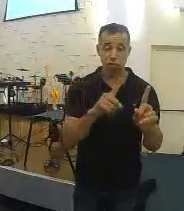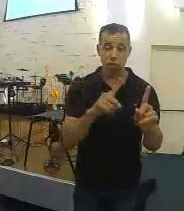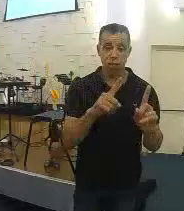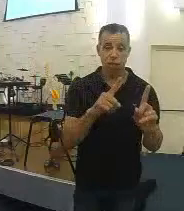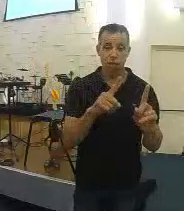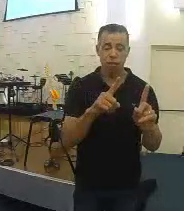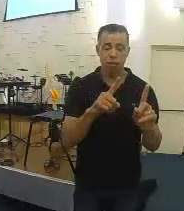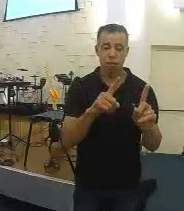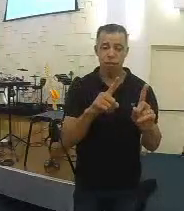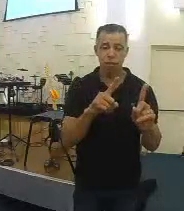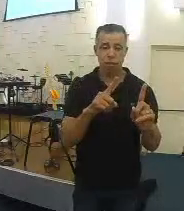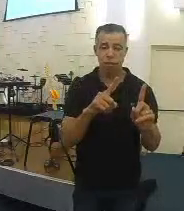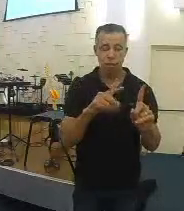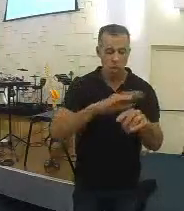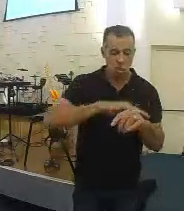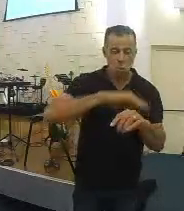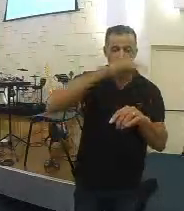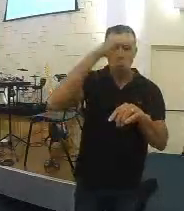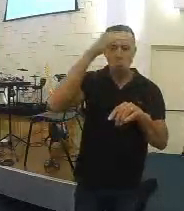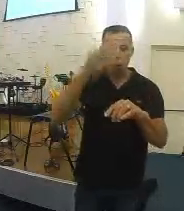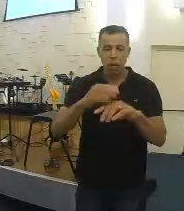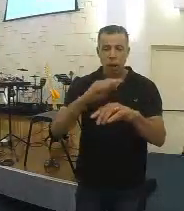à região montanhosa de Efraim.